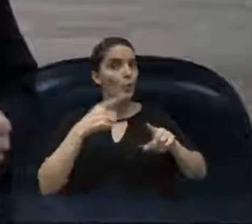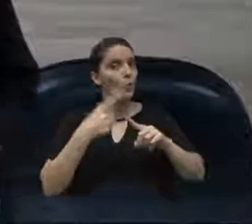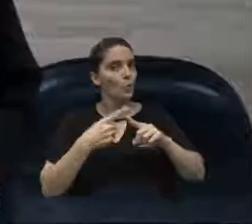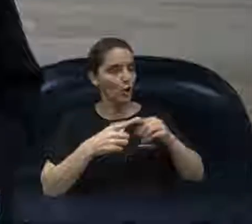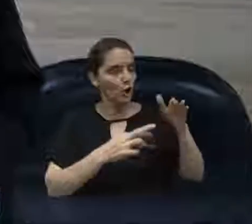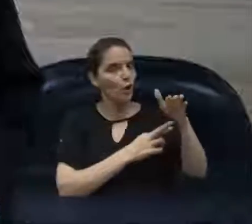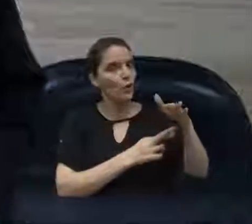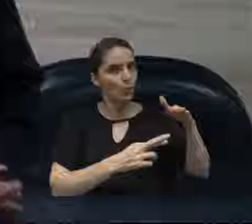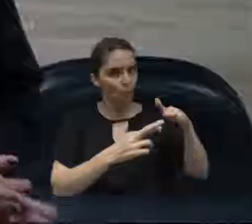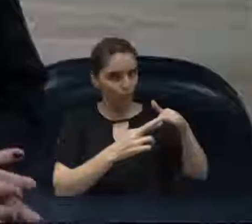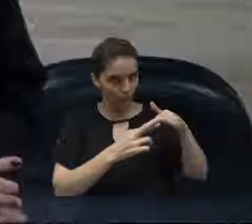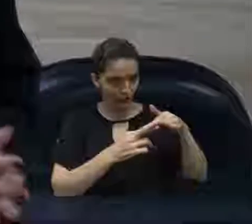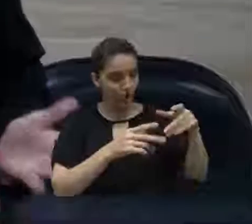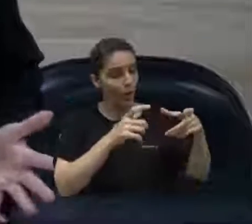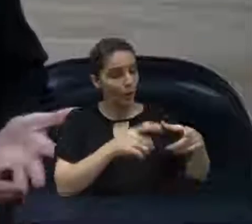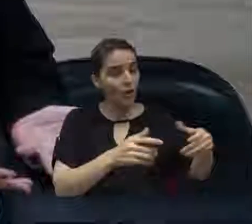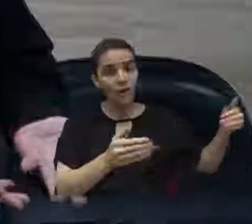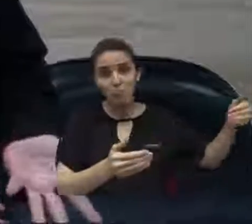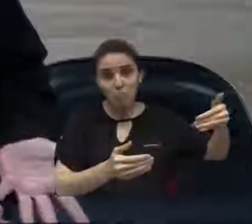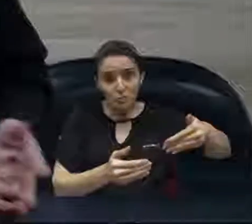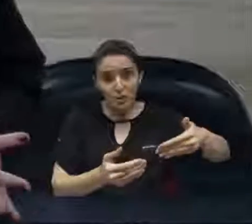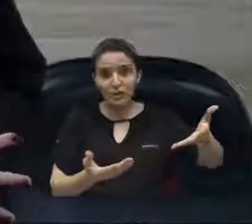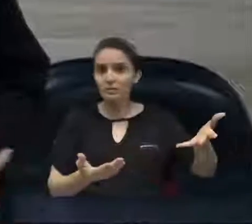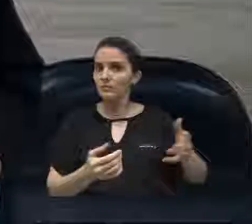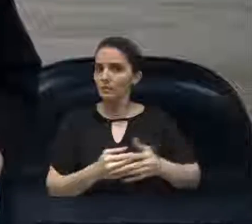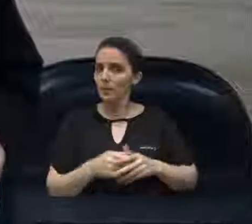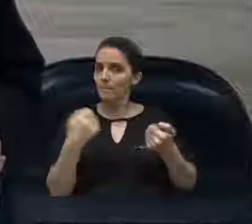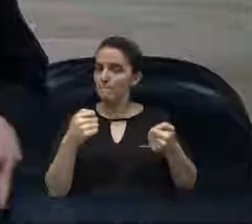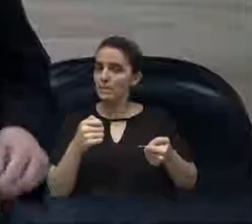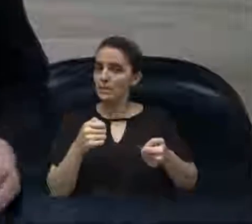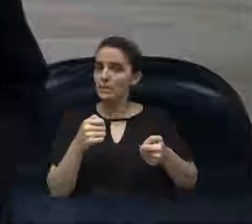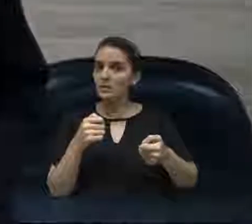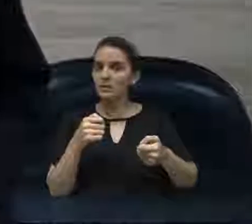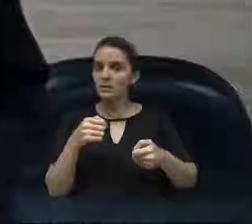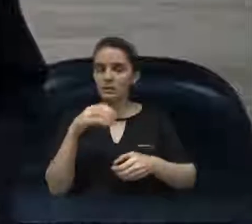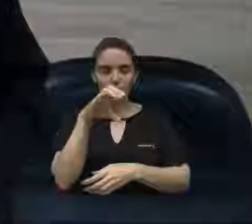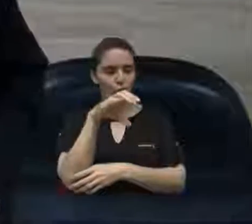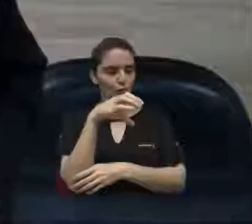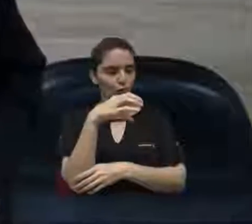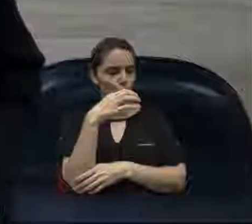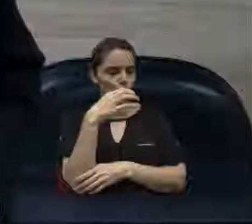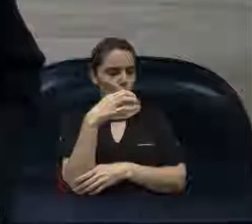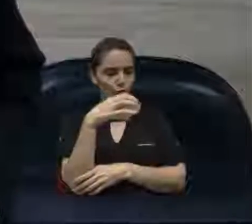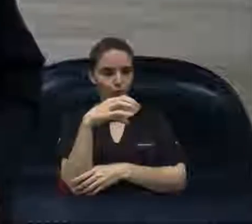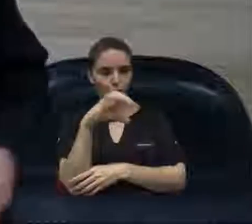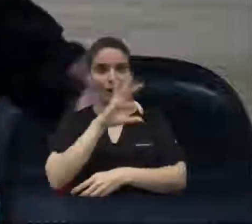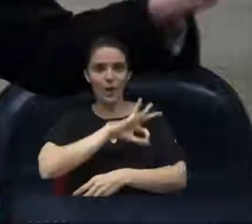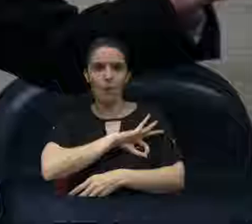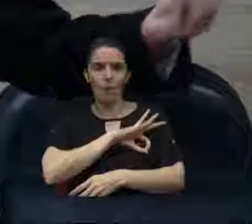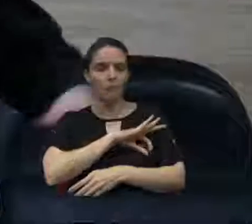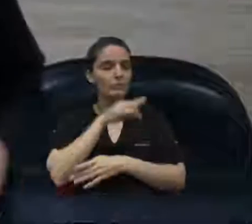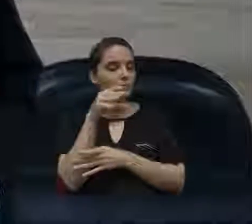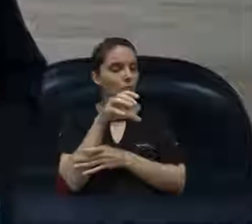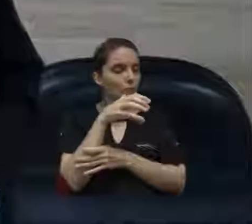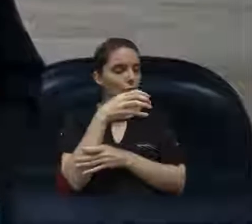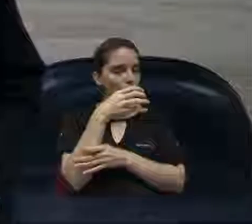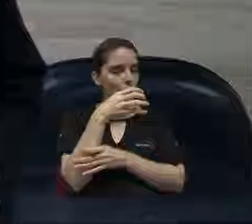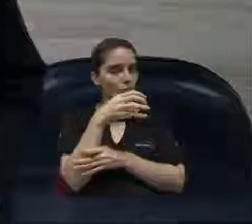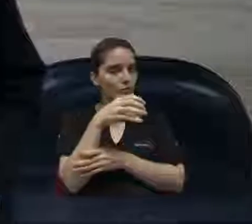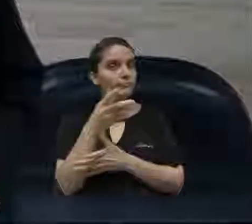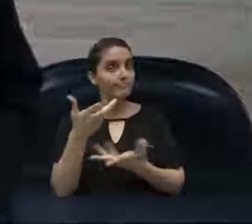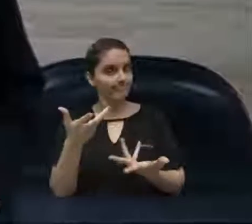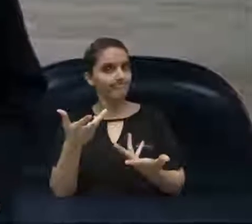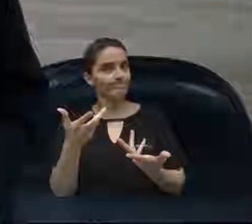também da cidade, que fosse monitorada também pela Guarda Municipal, do mesmo jeito que todas